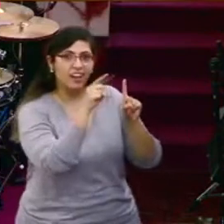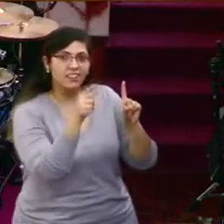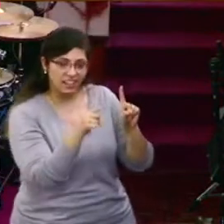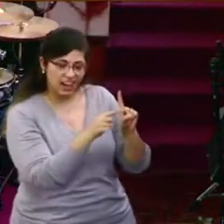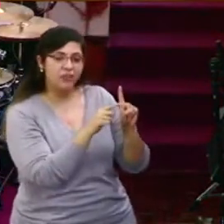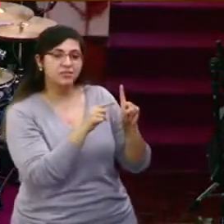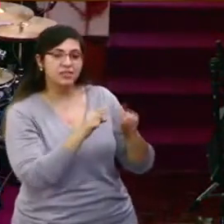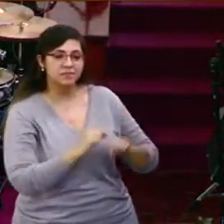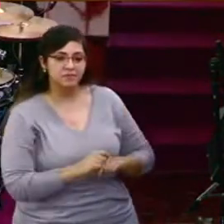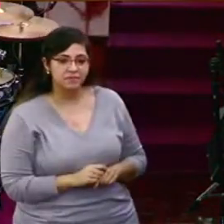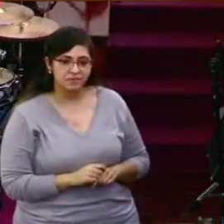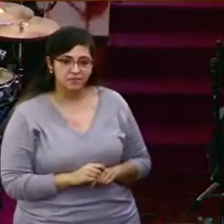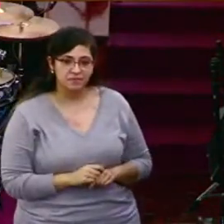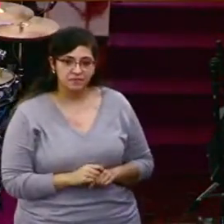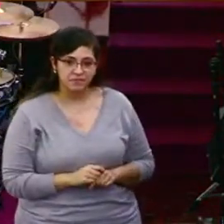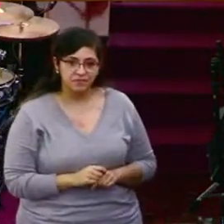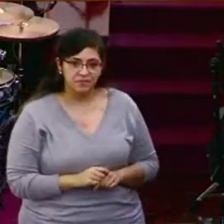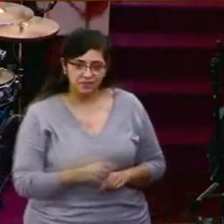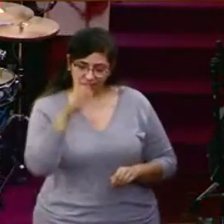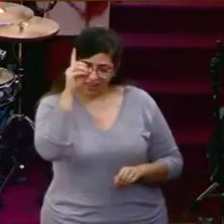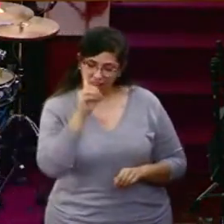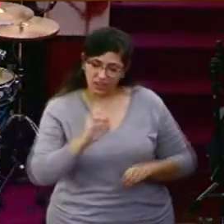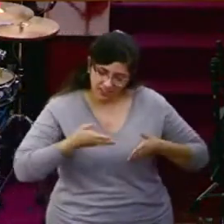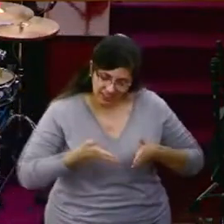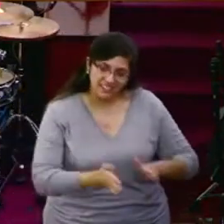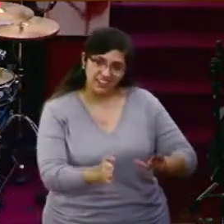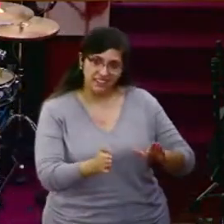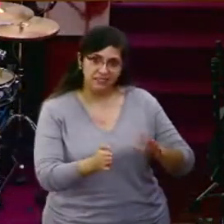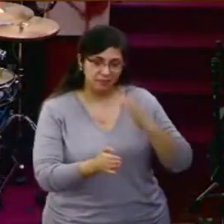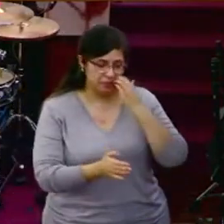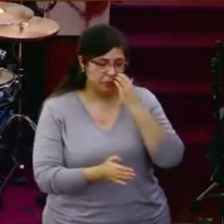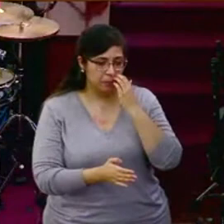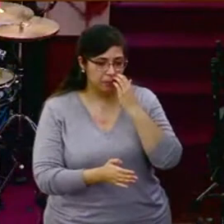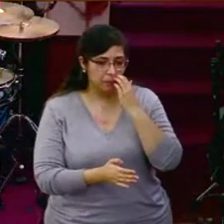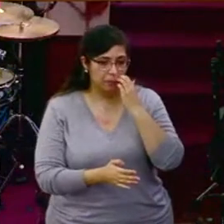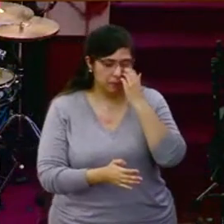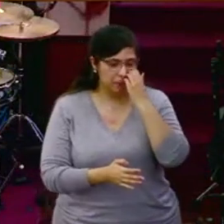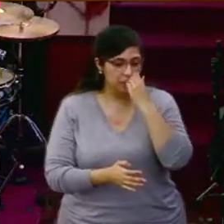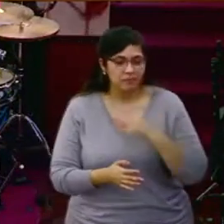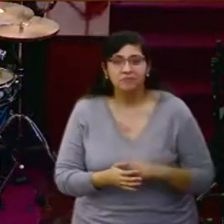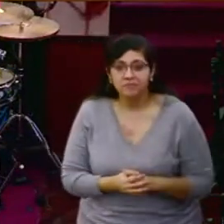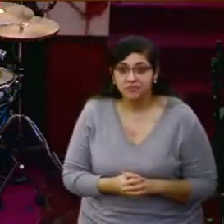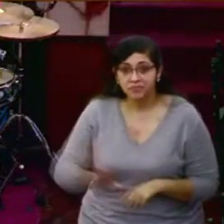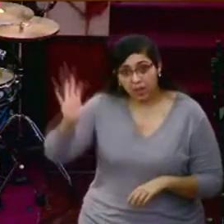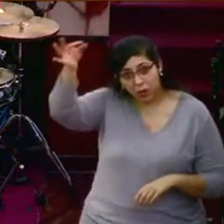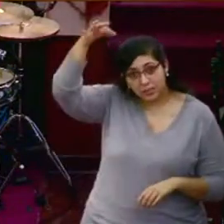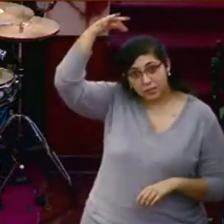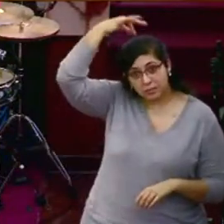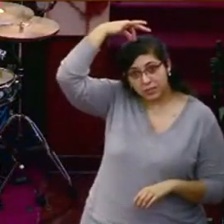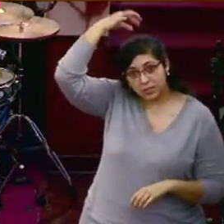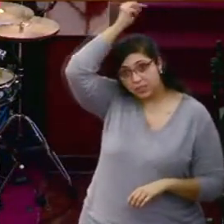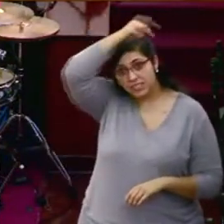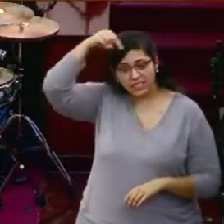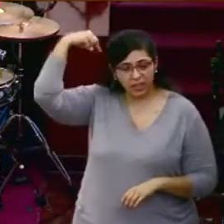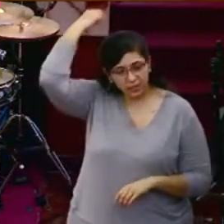da segunda pessoa da trindade encarnar é o espírito o espírito estava agindo de tal maneira que